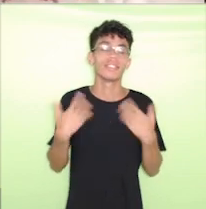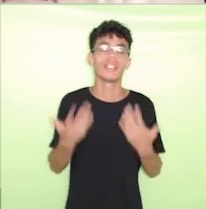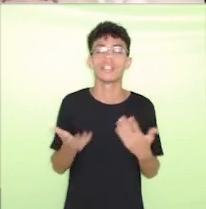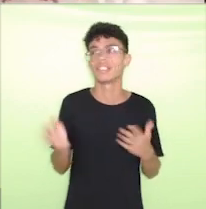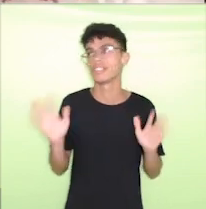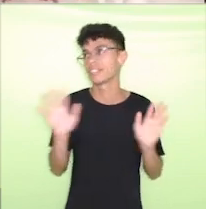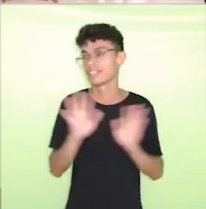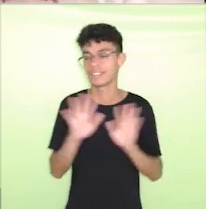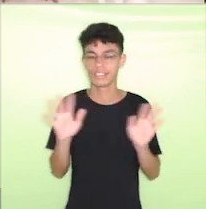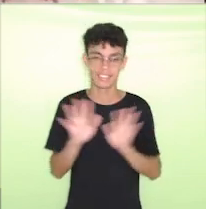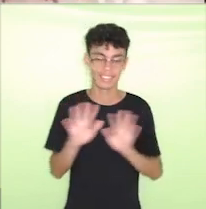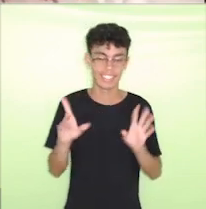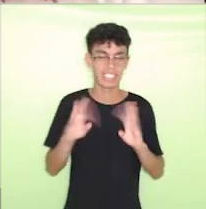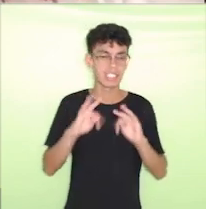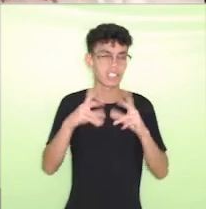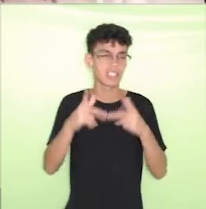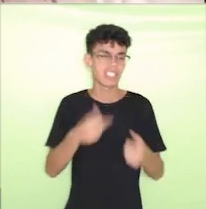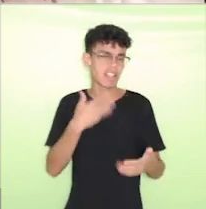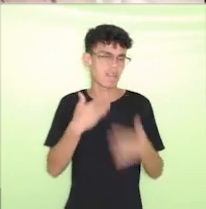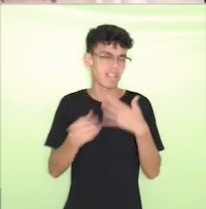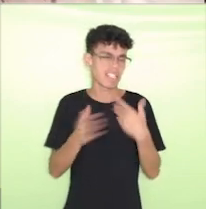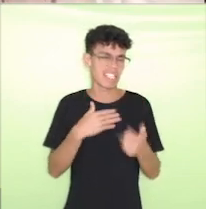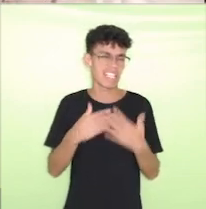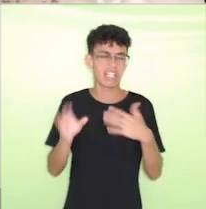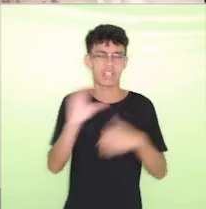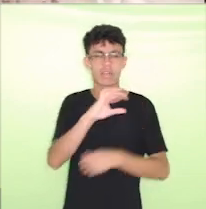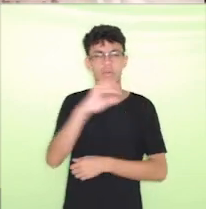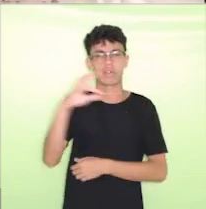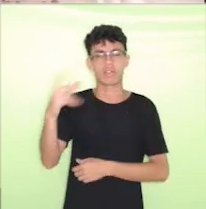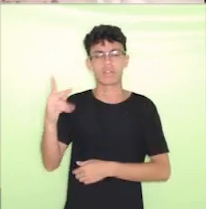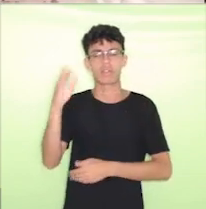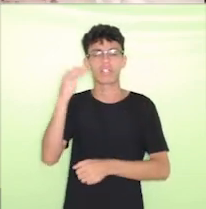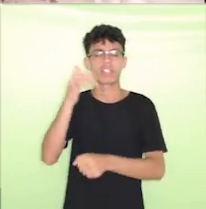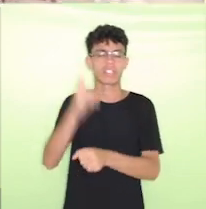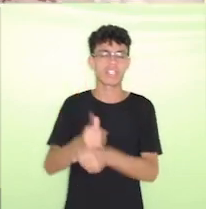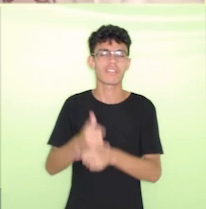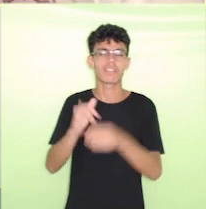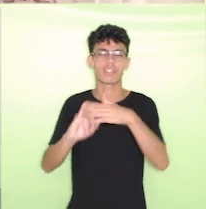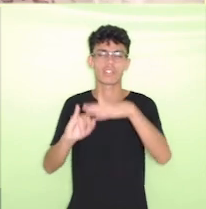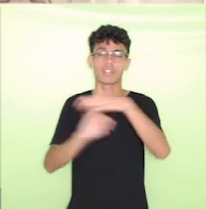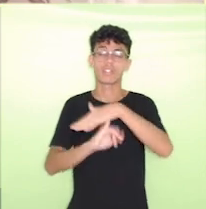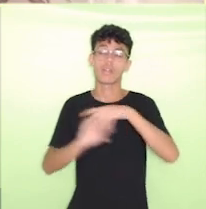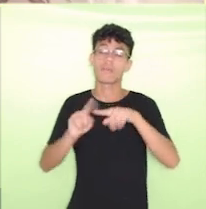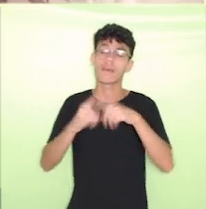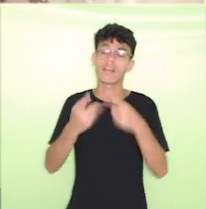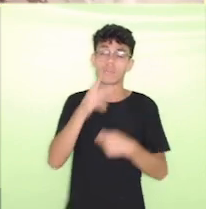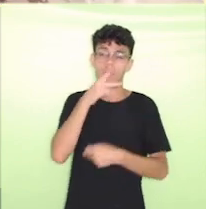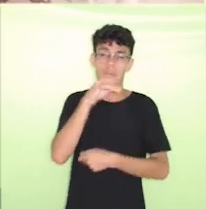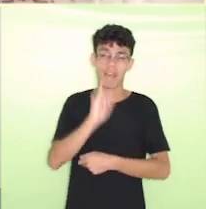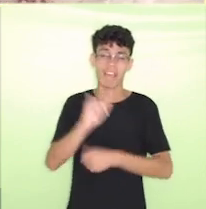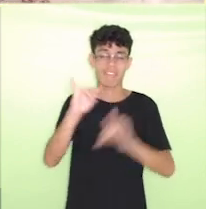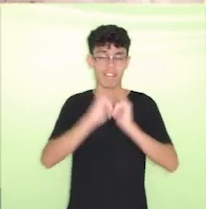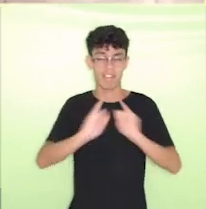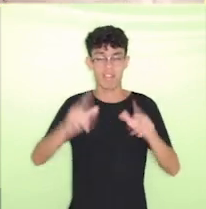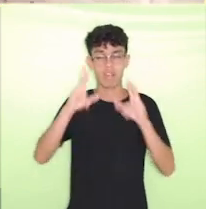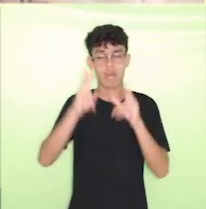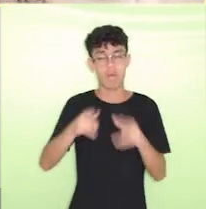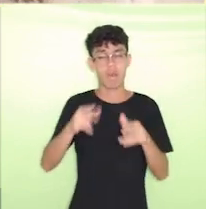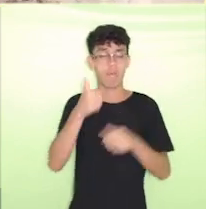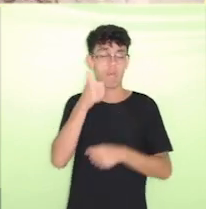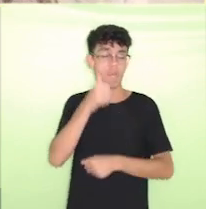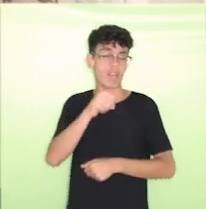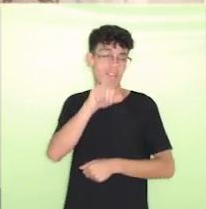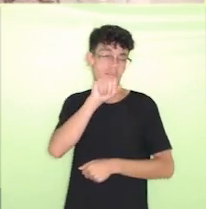Não, não, filha. Tudo isso é bobagem. Cooperadoras-chefes, institutos. Mas foi o que o pai disse. Mas a minha